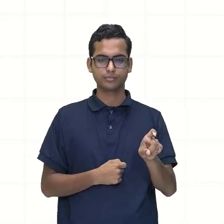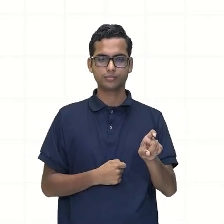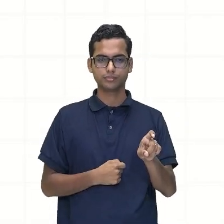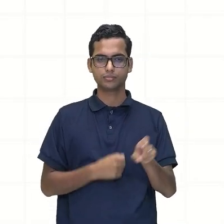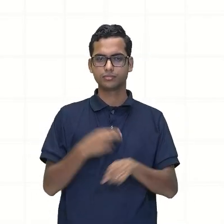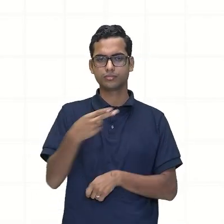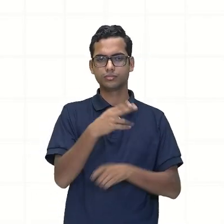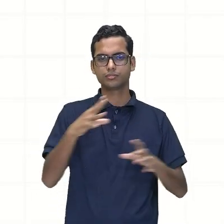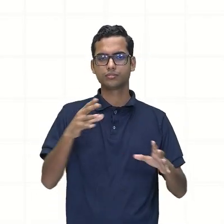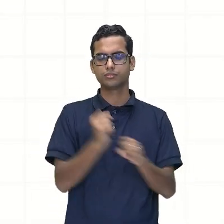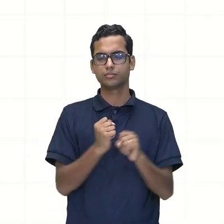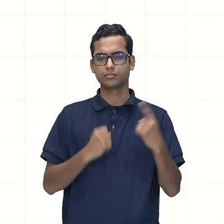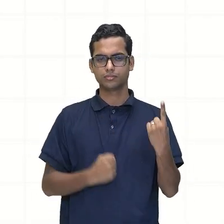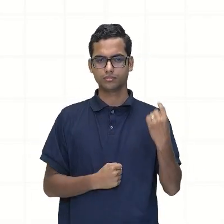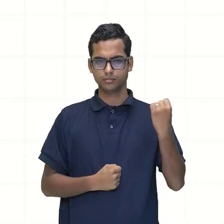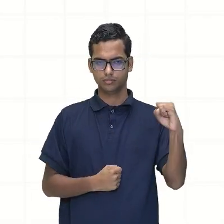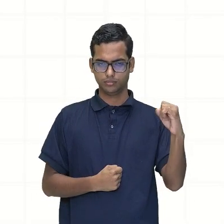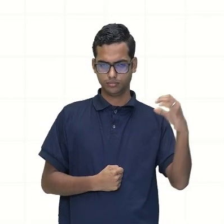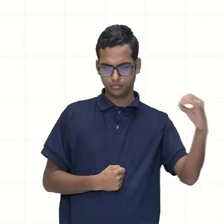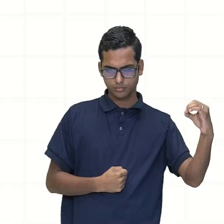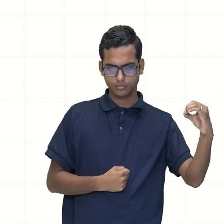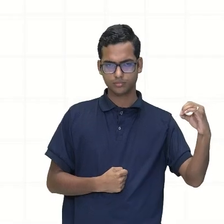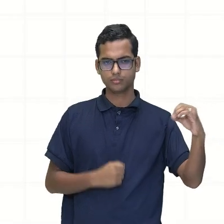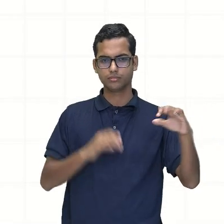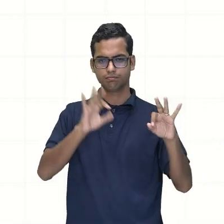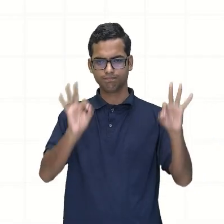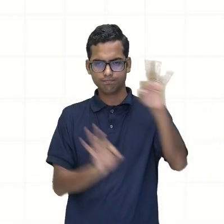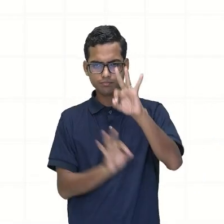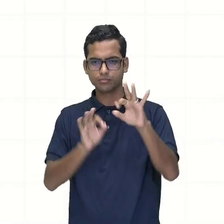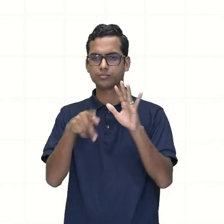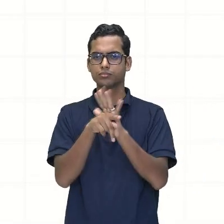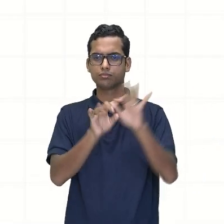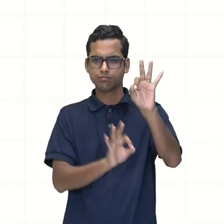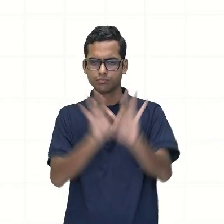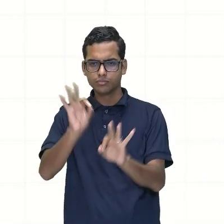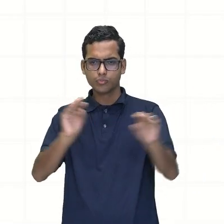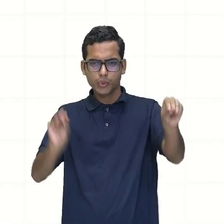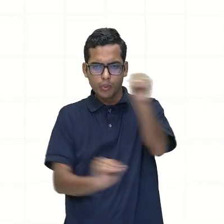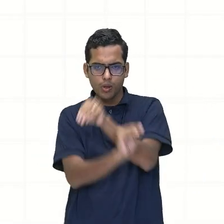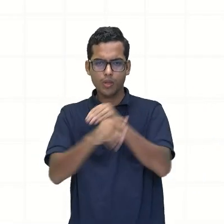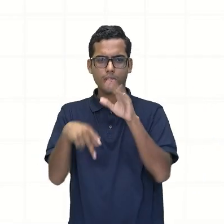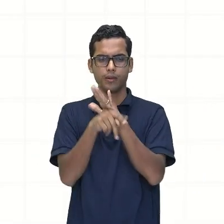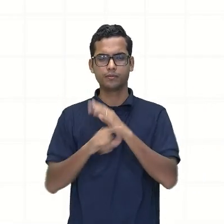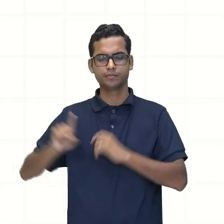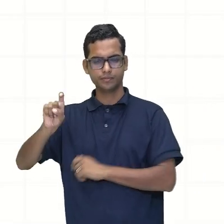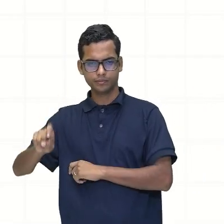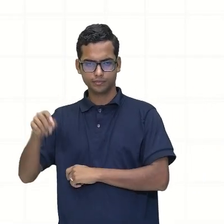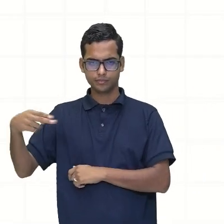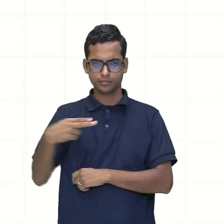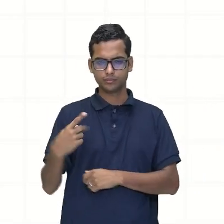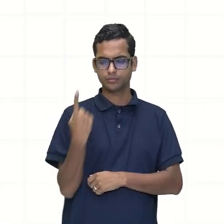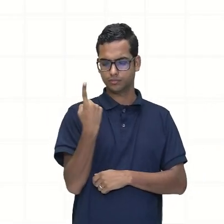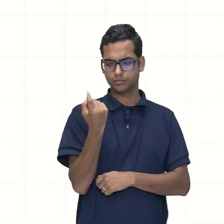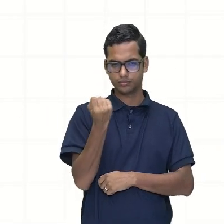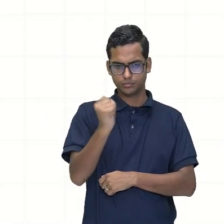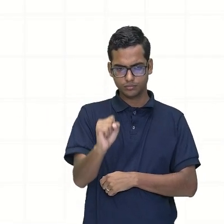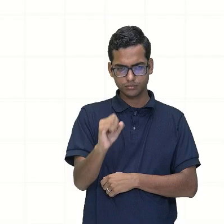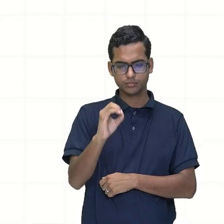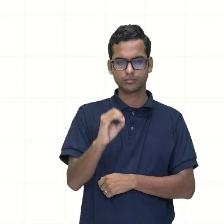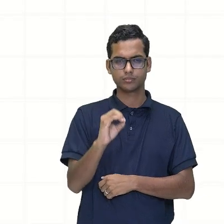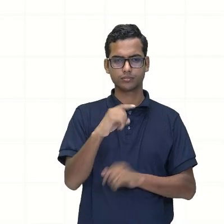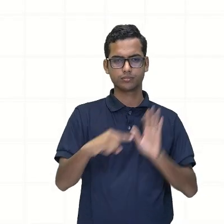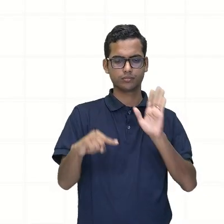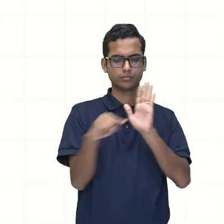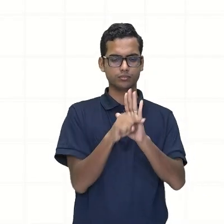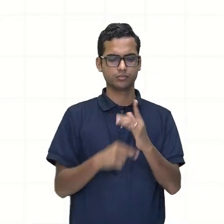a 180. Então, o x é igual a 180 menos